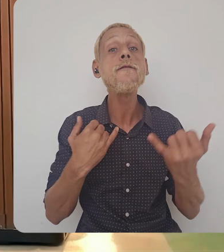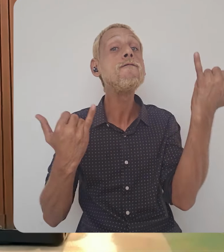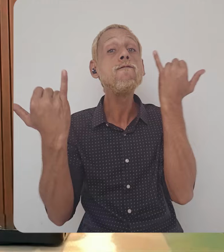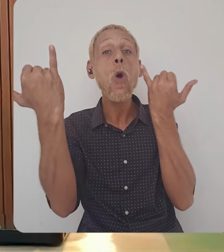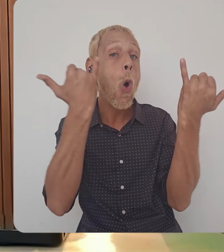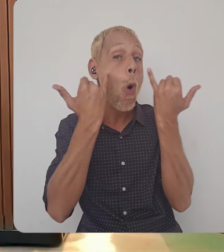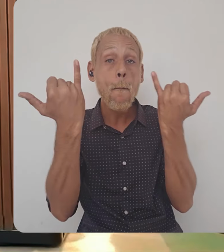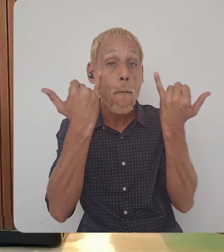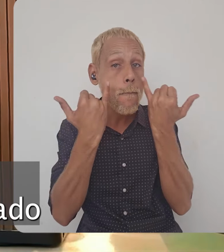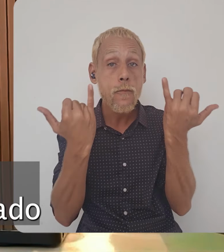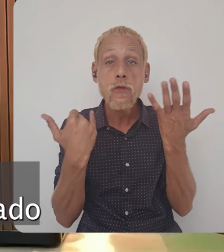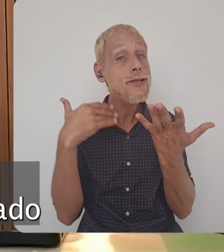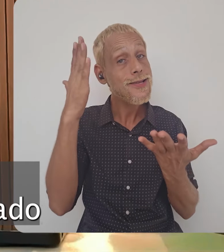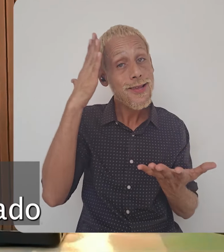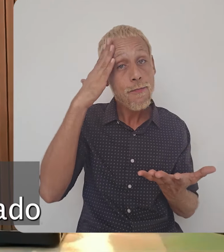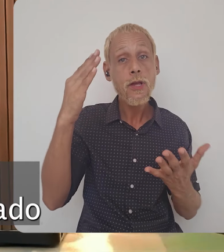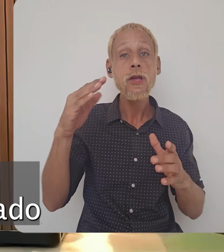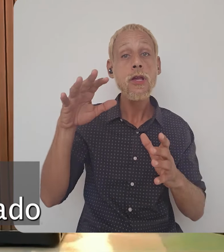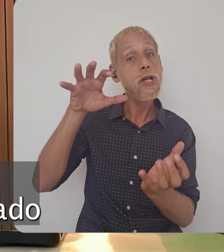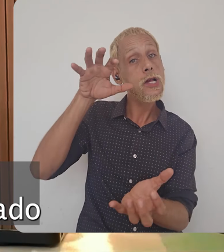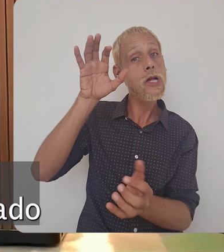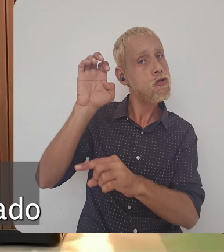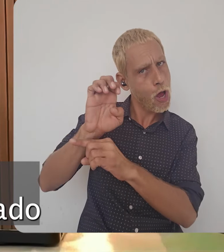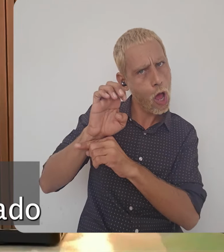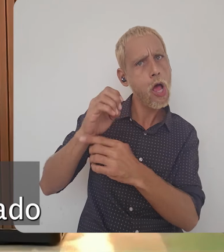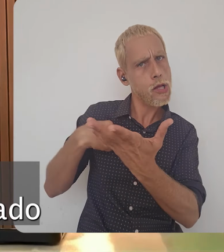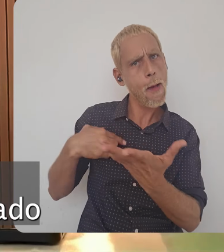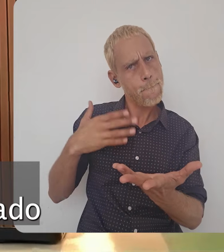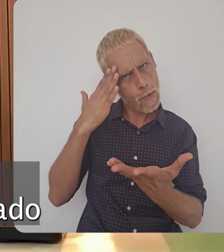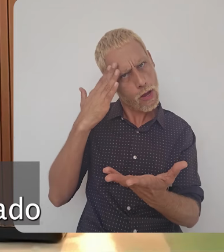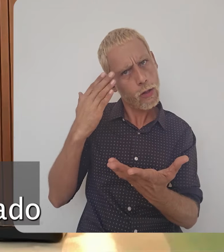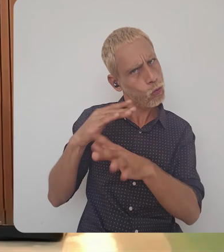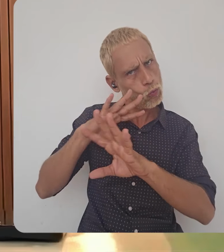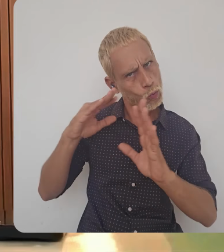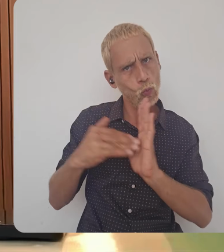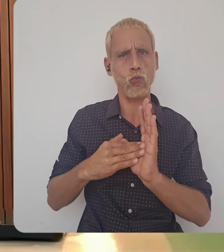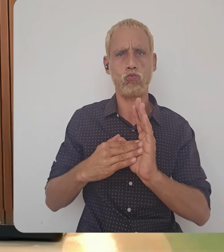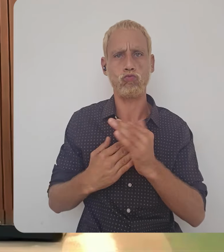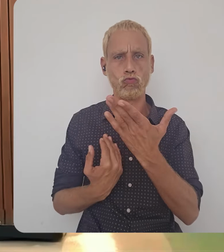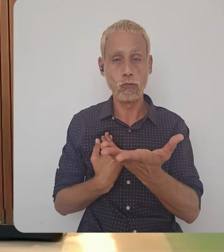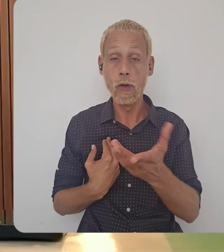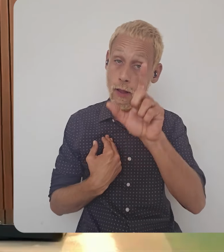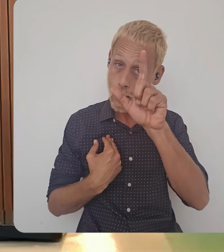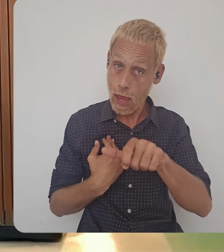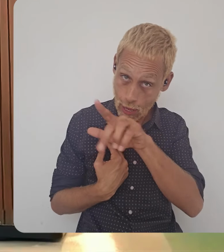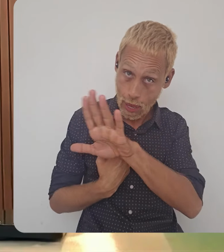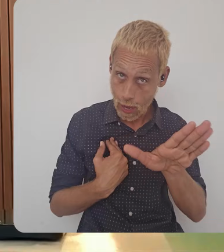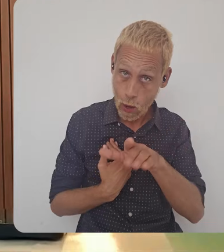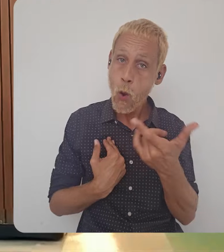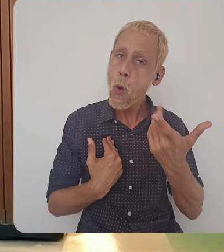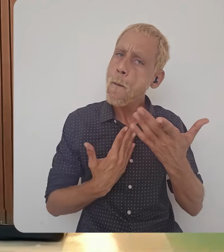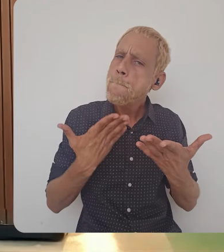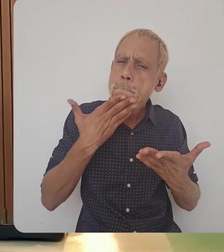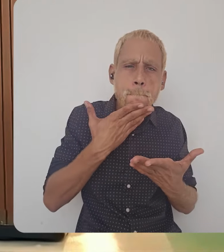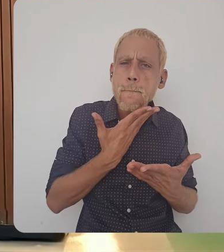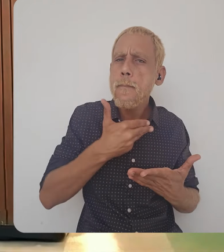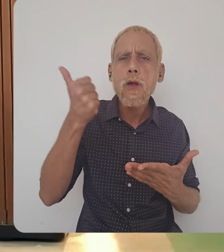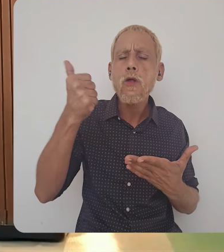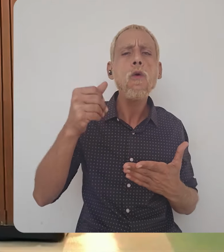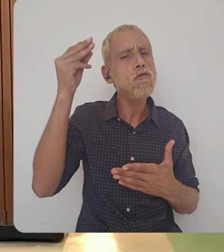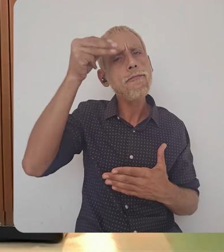dos fatos, para que ele pudesse, sempre estando informado, ele pudesse interagir com o entrevistado de uma maneira muito mais percussiente e muito mais abrangente.